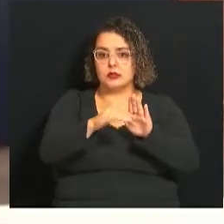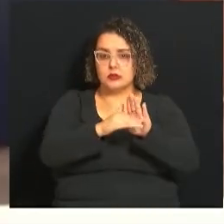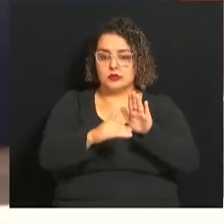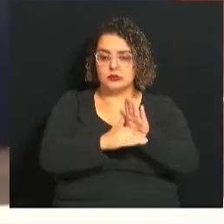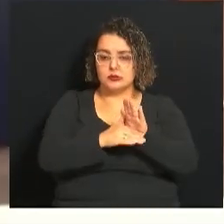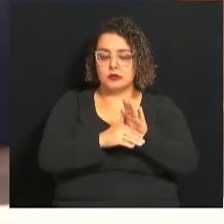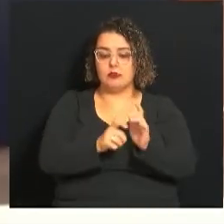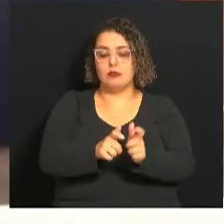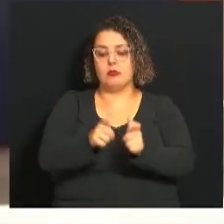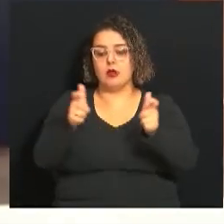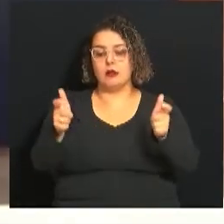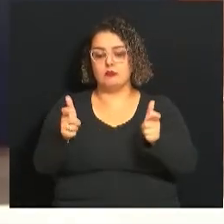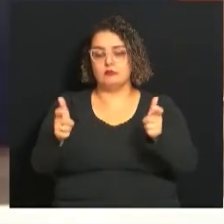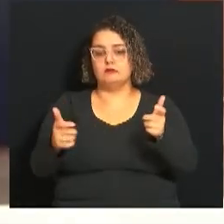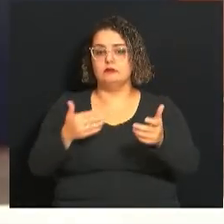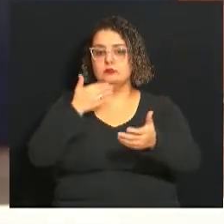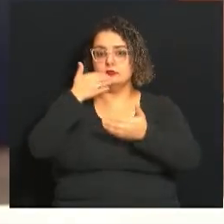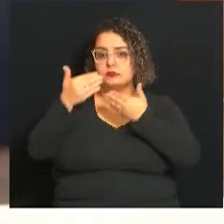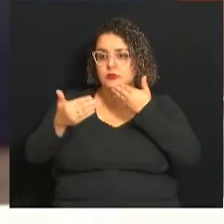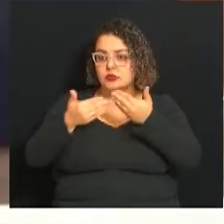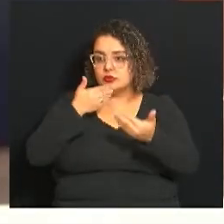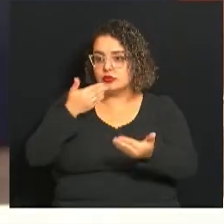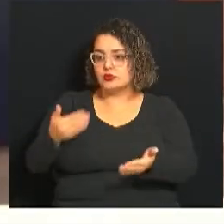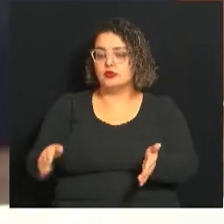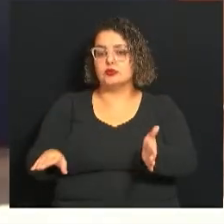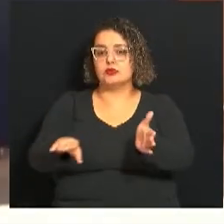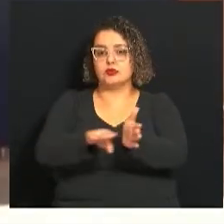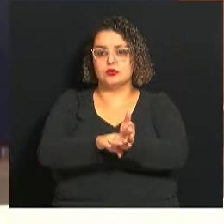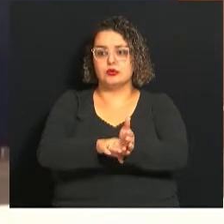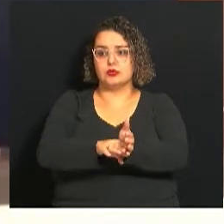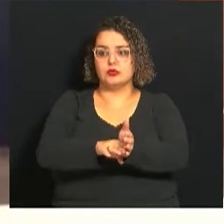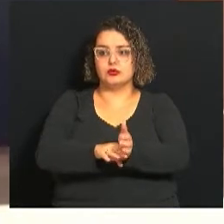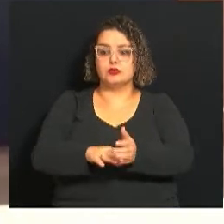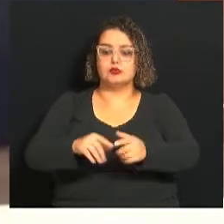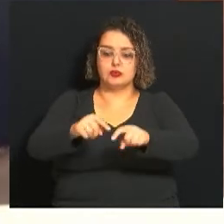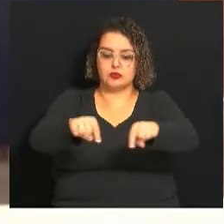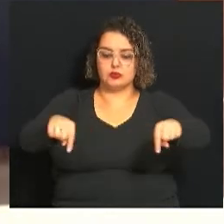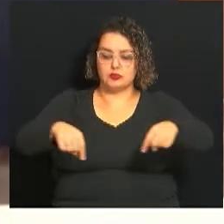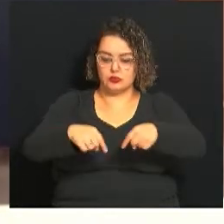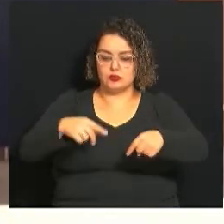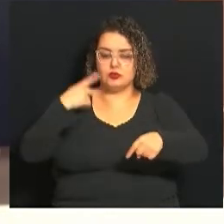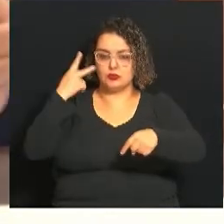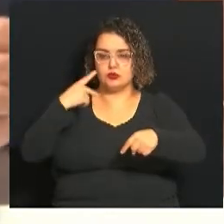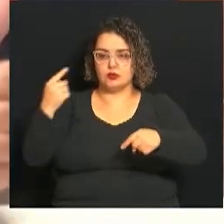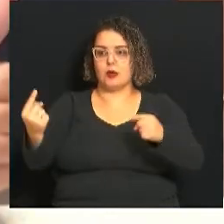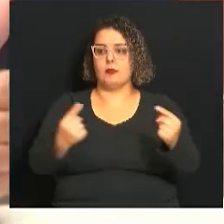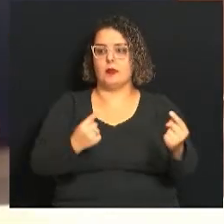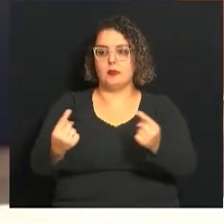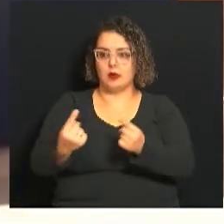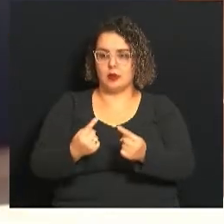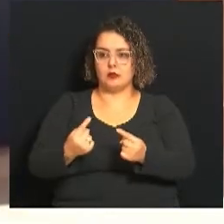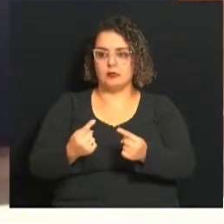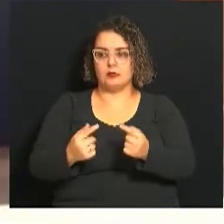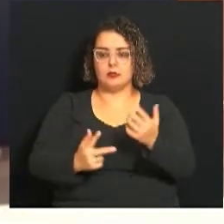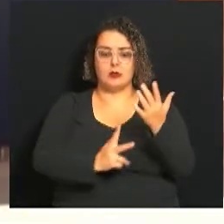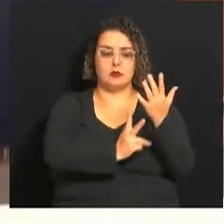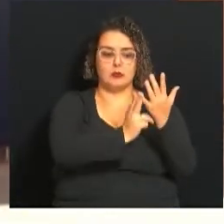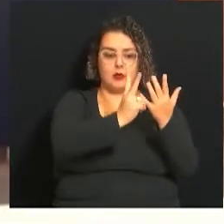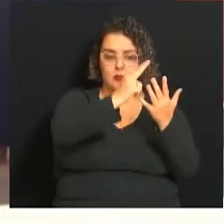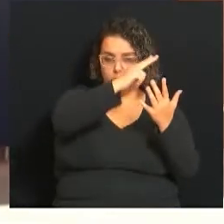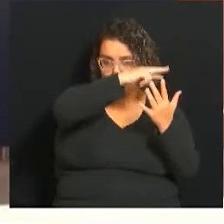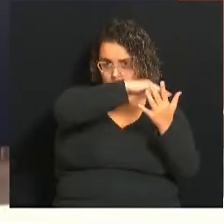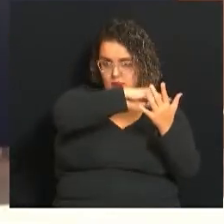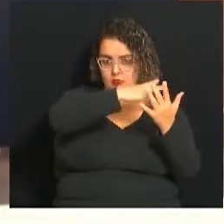grandes demandas que chegam nos gabinetes dos vereadores diz respeito à poda de árvore.